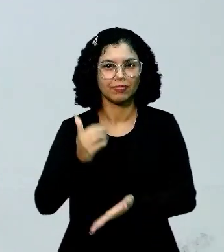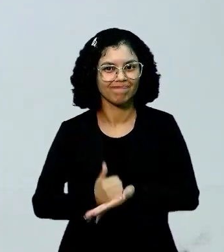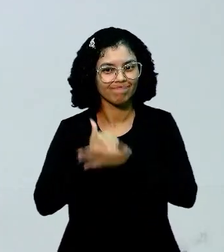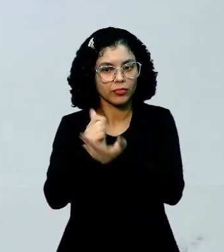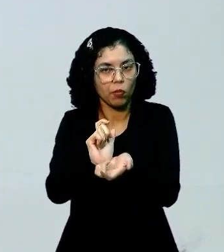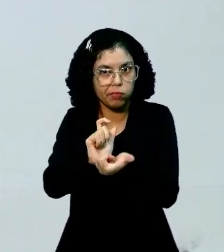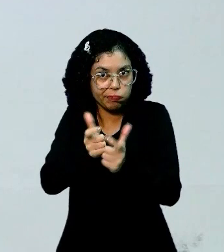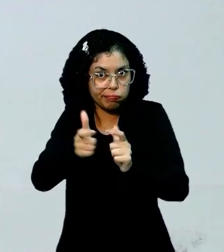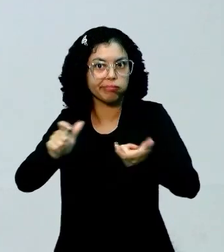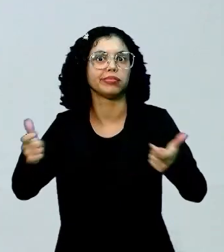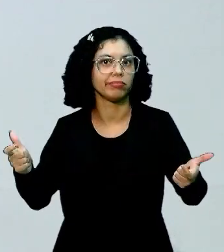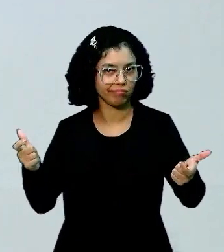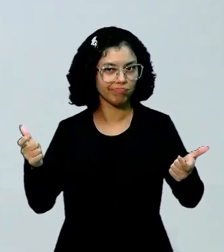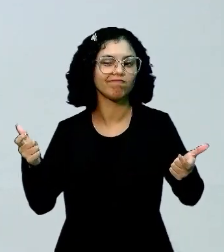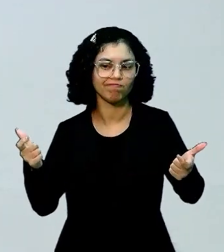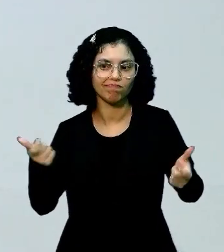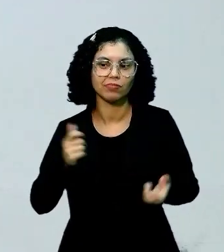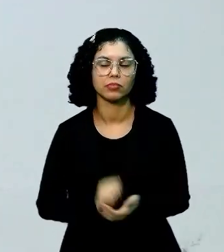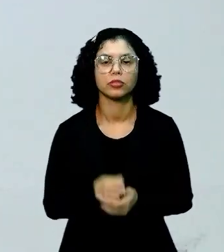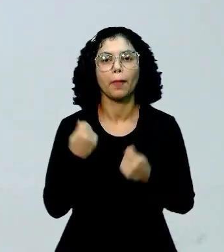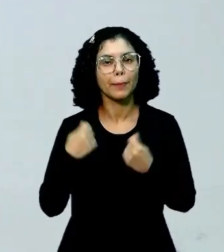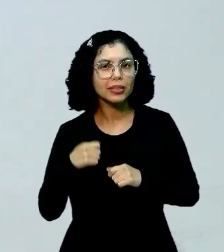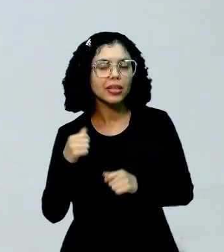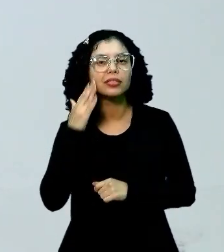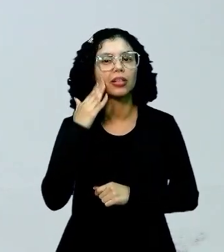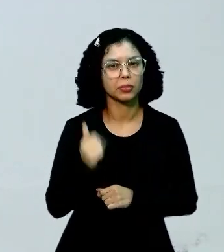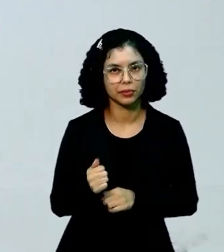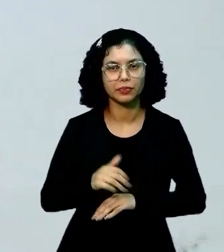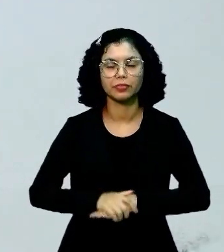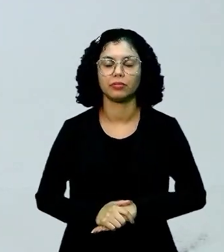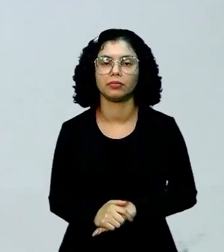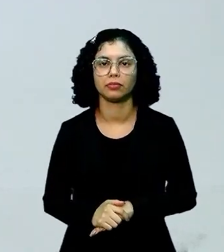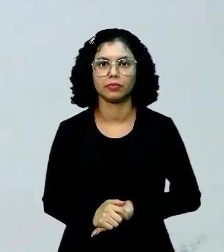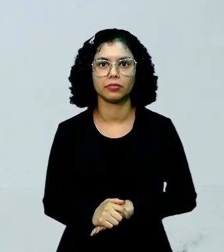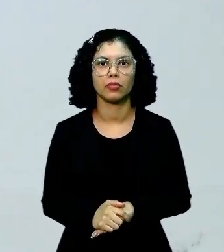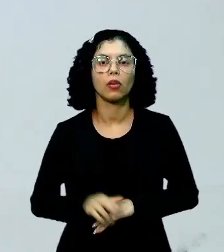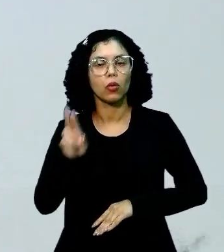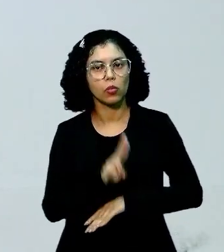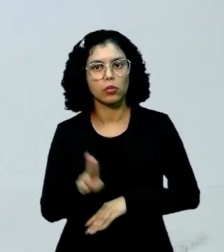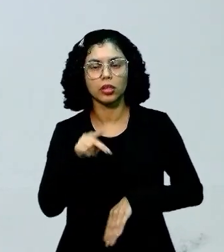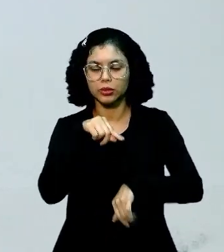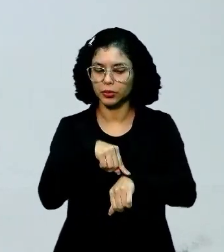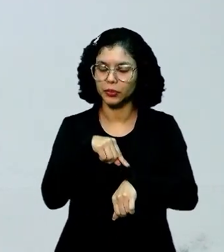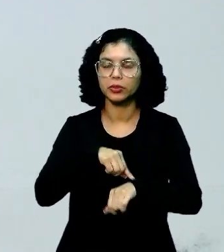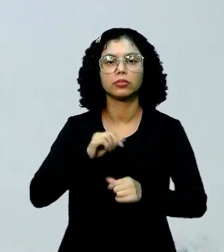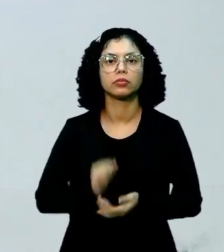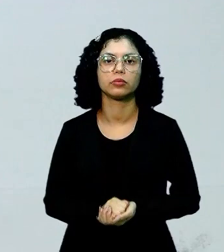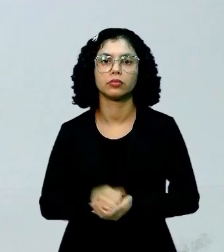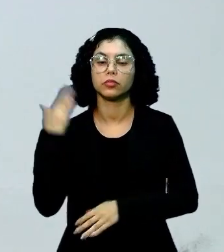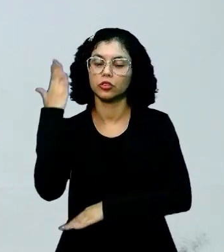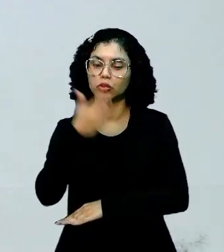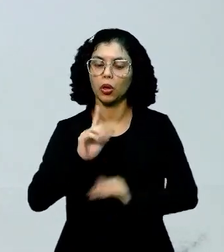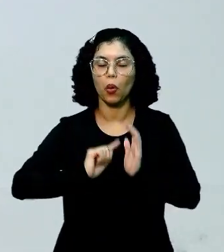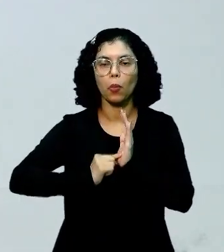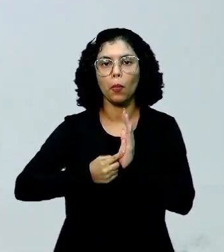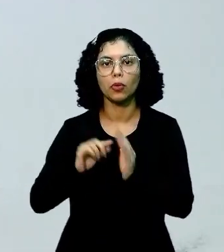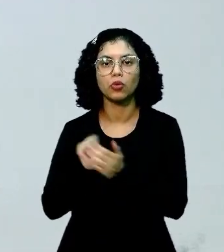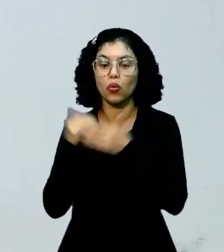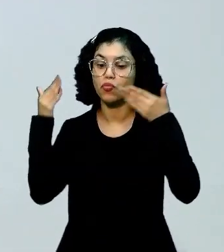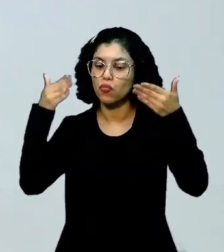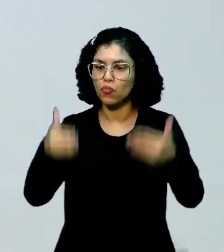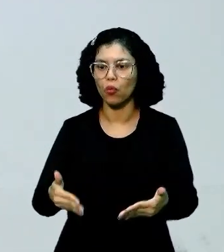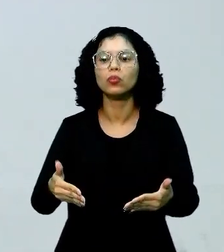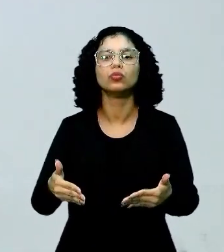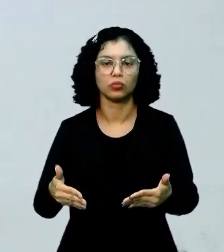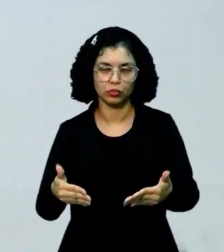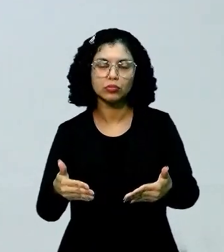ali enormes, então você tem que saber, né, otimizar esse tempo, ir direto ao ponto, ser objetivo, né, para não